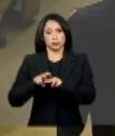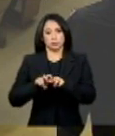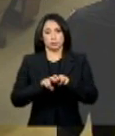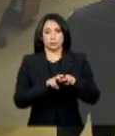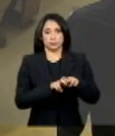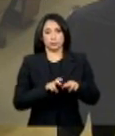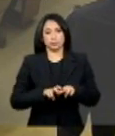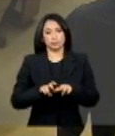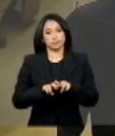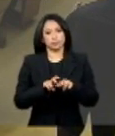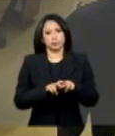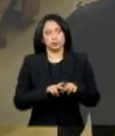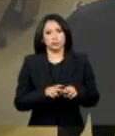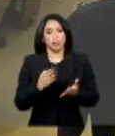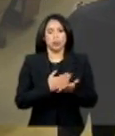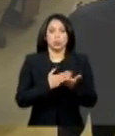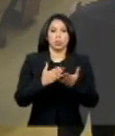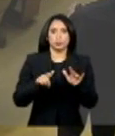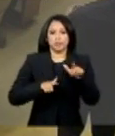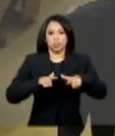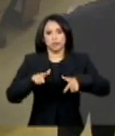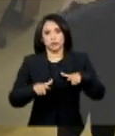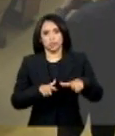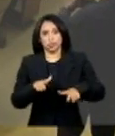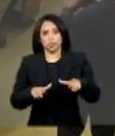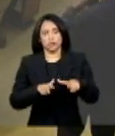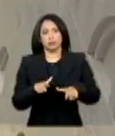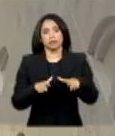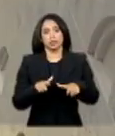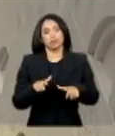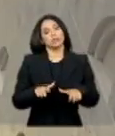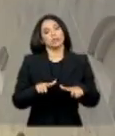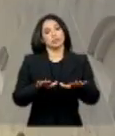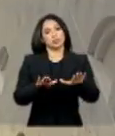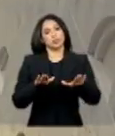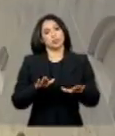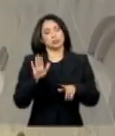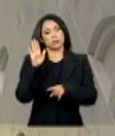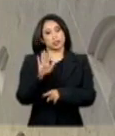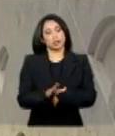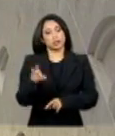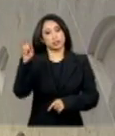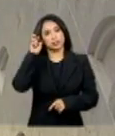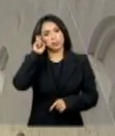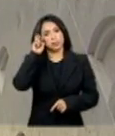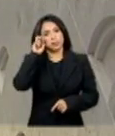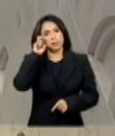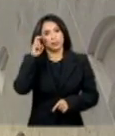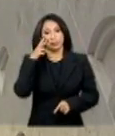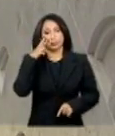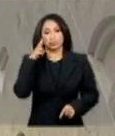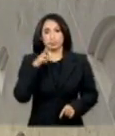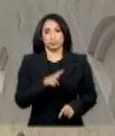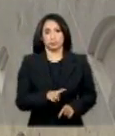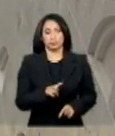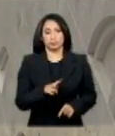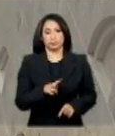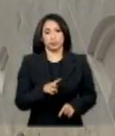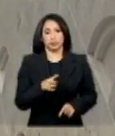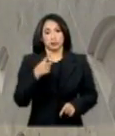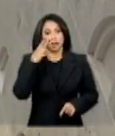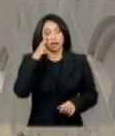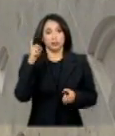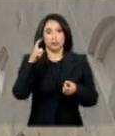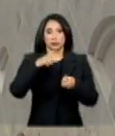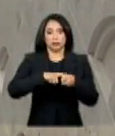para o início dos trabalhos da sessão plenária da tarde desta quinta feira como vimos a expectativa é da retomada